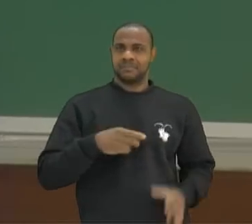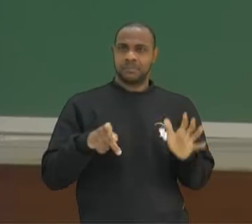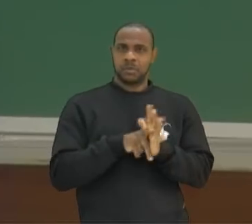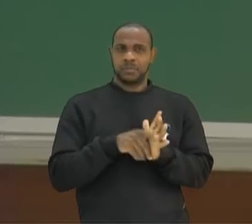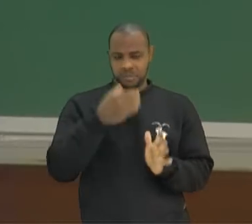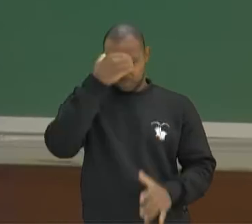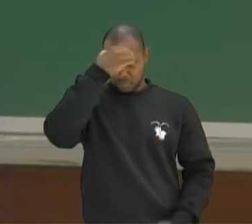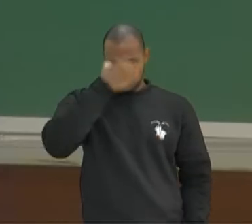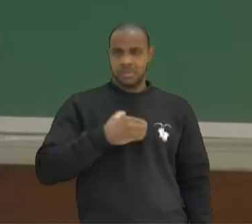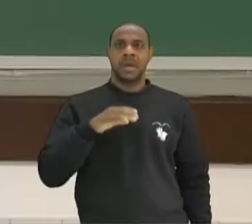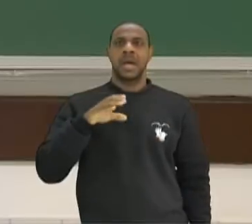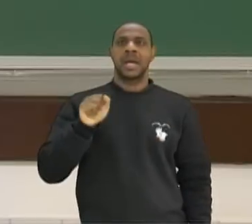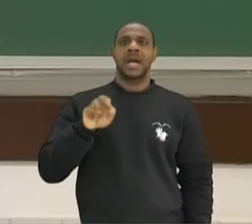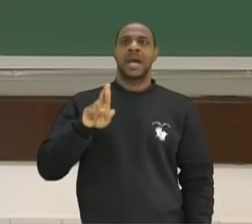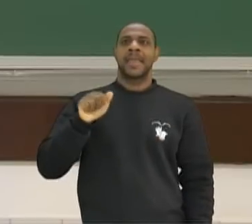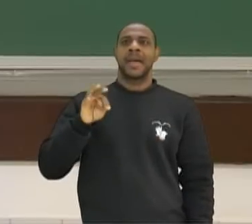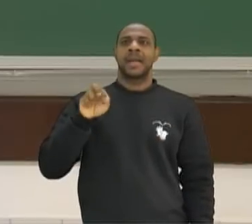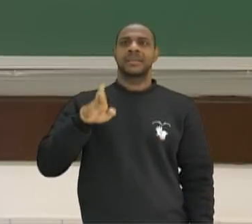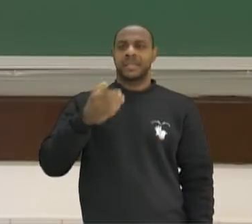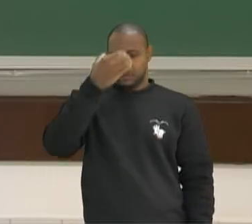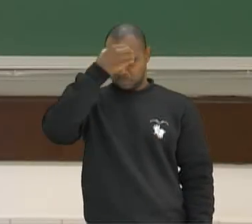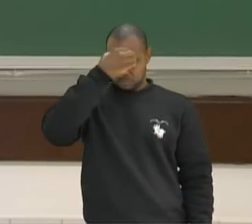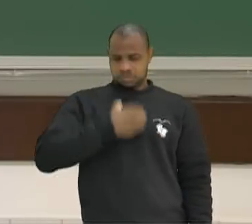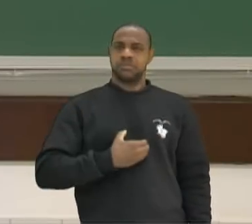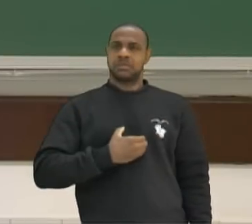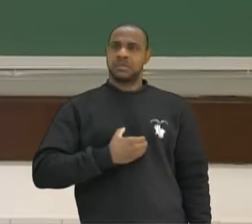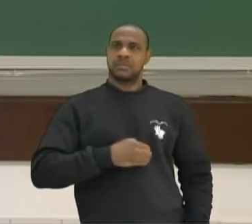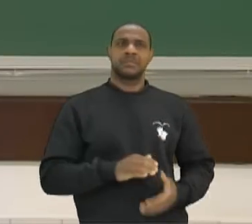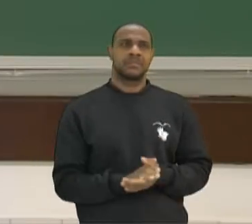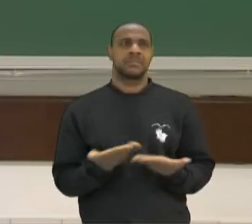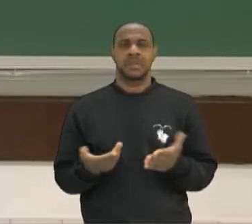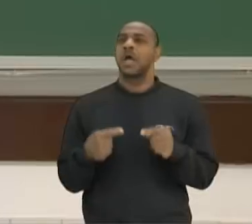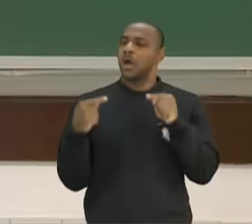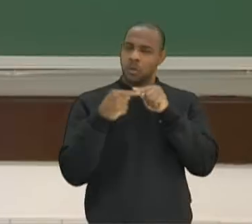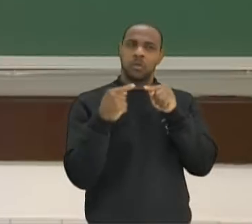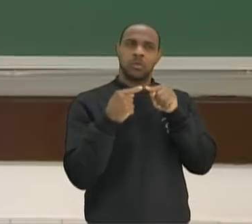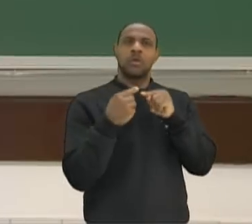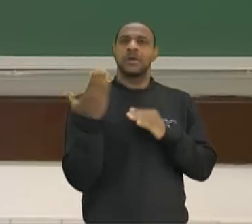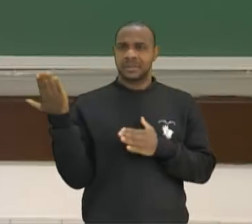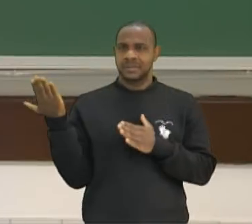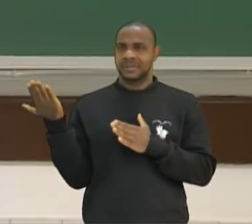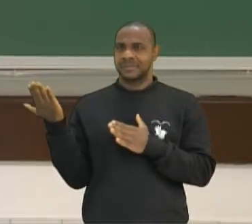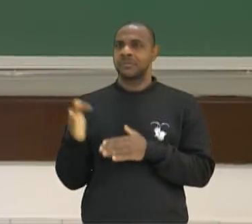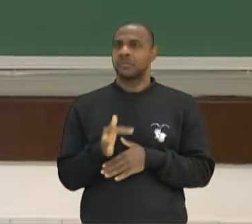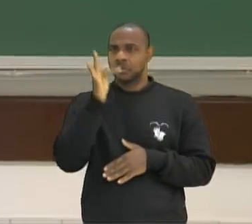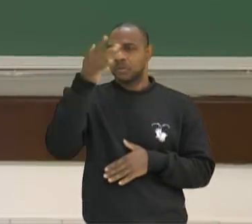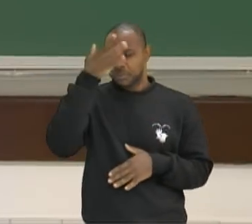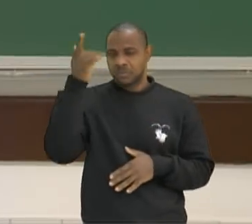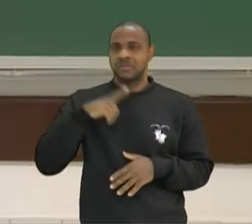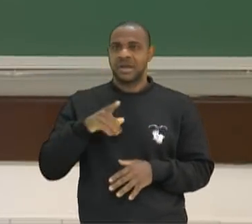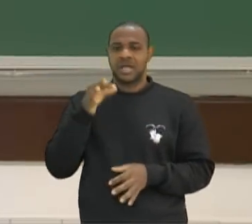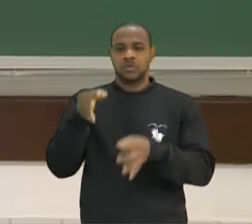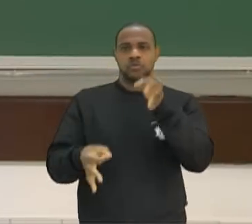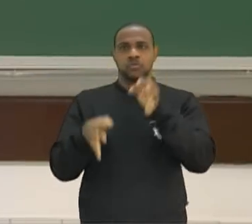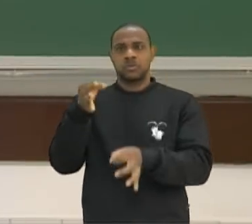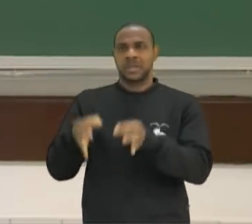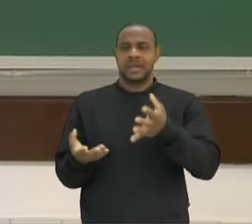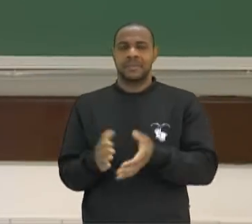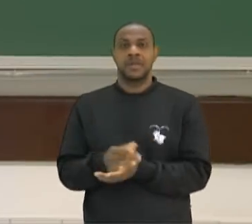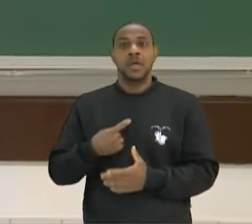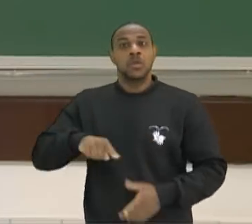Eu concordo plenamente com Martin Luther King Jr., ok? Vamos sempre lutar